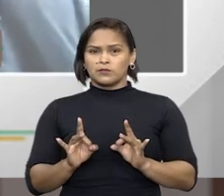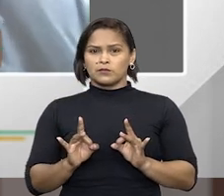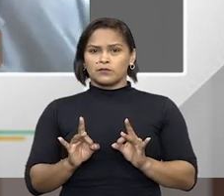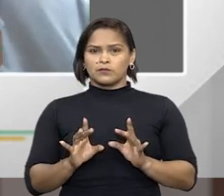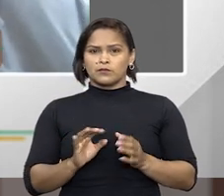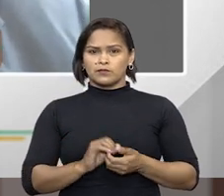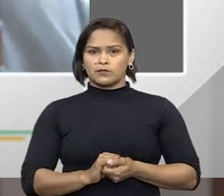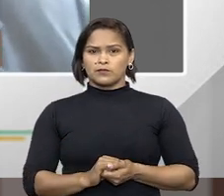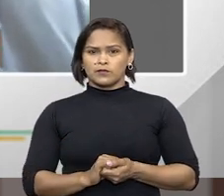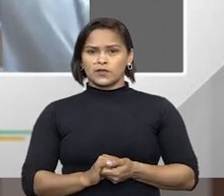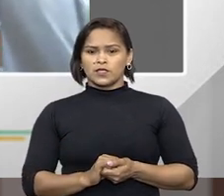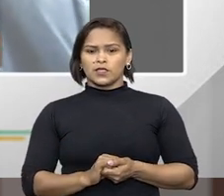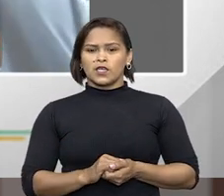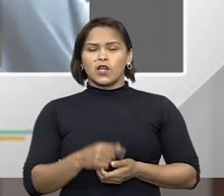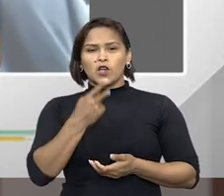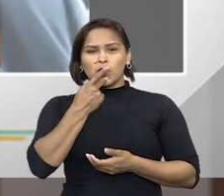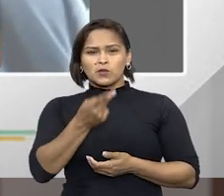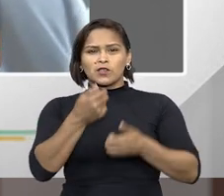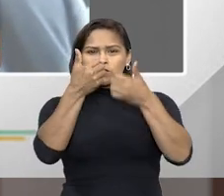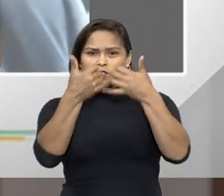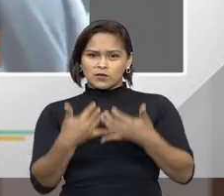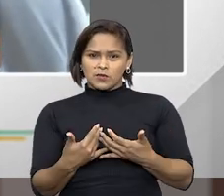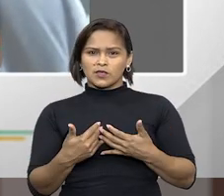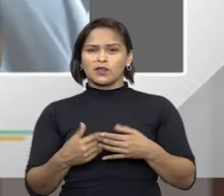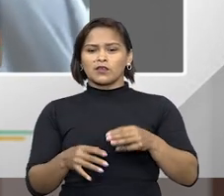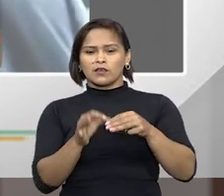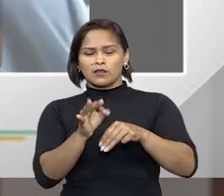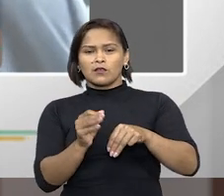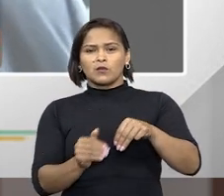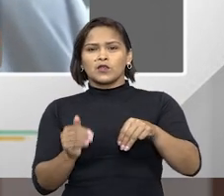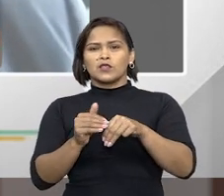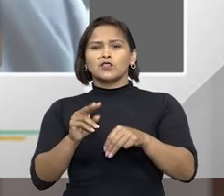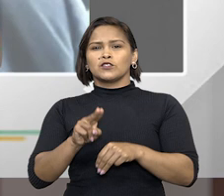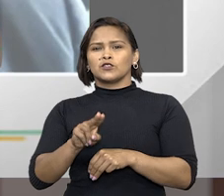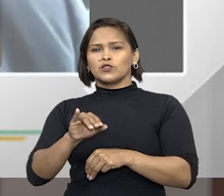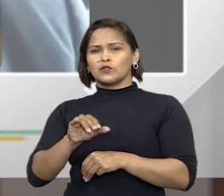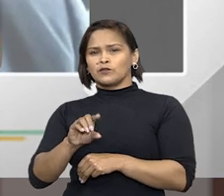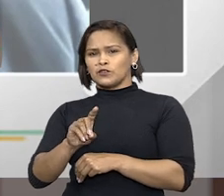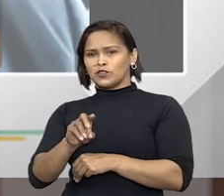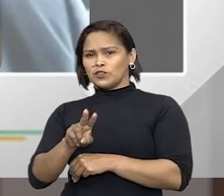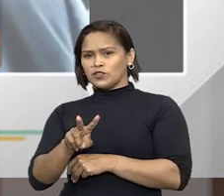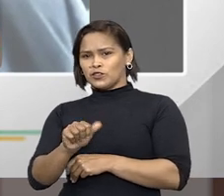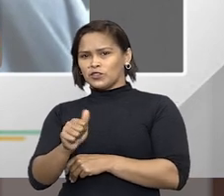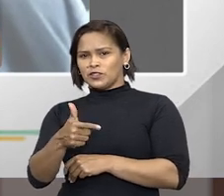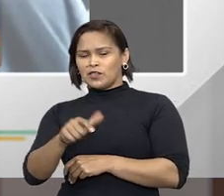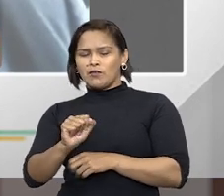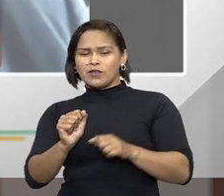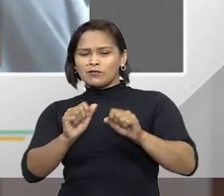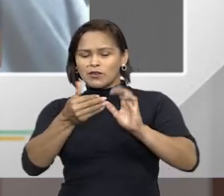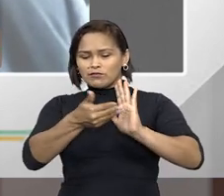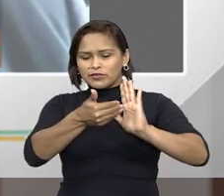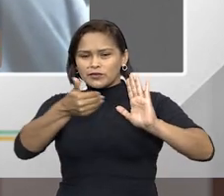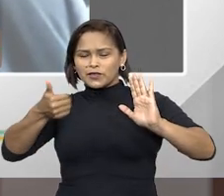foi, como já foi dito, inclusive pelo ministro Edson Vidigal, ele foi desdobrado do recurso